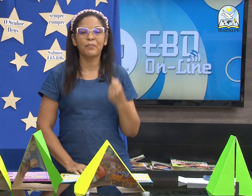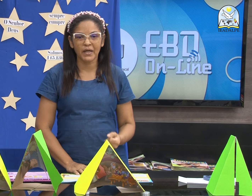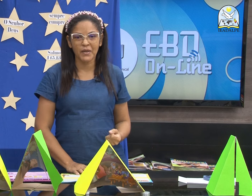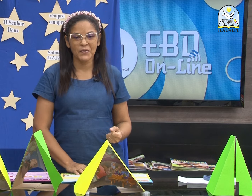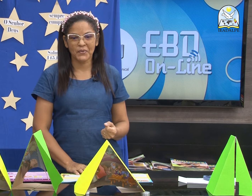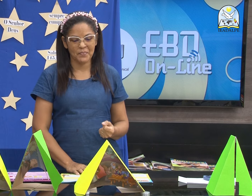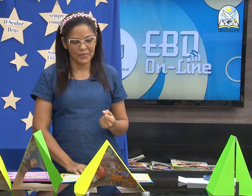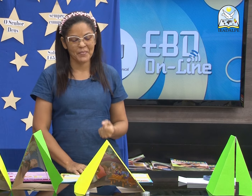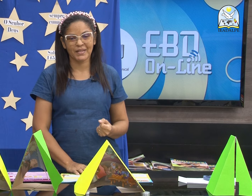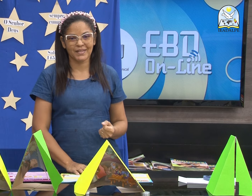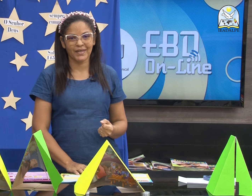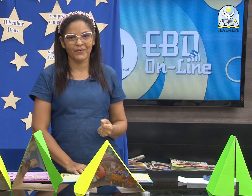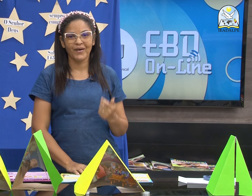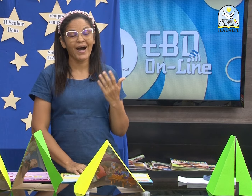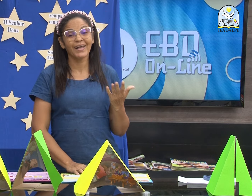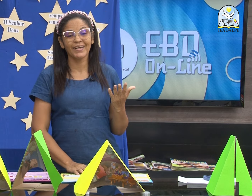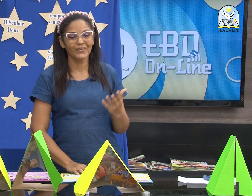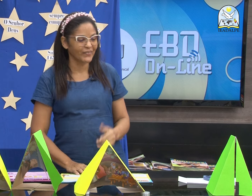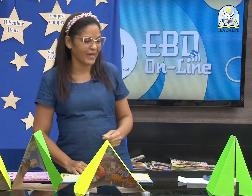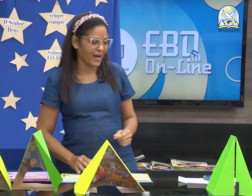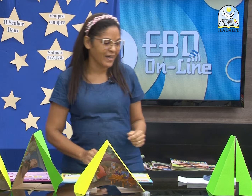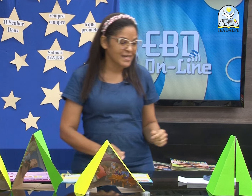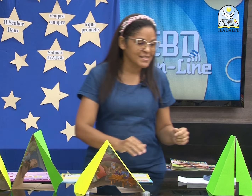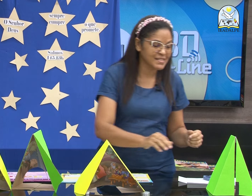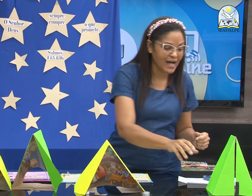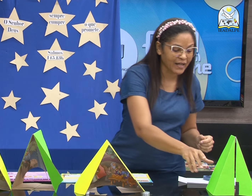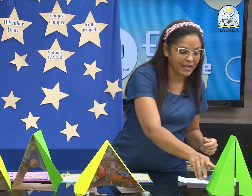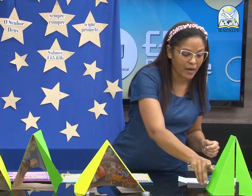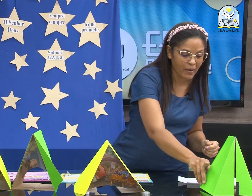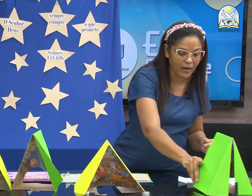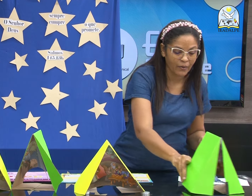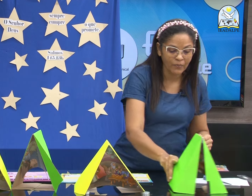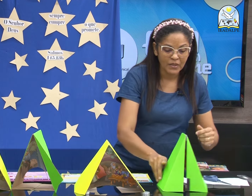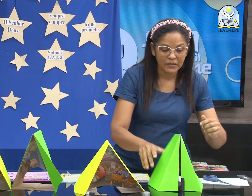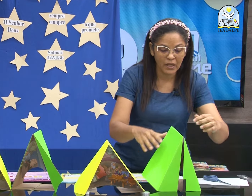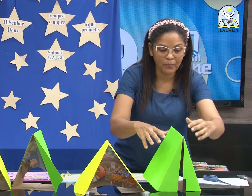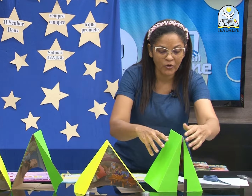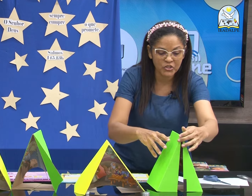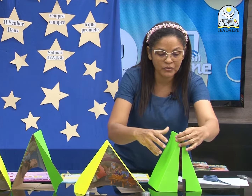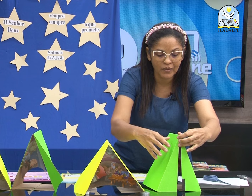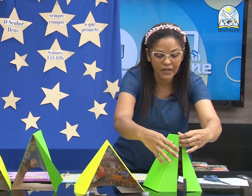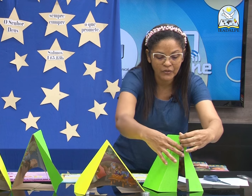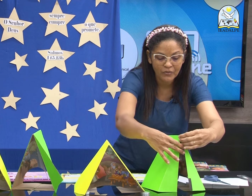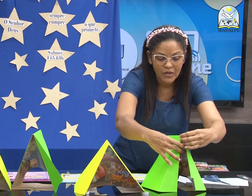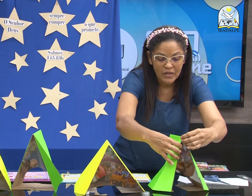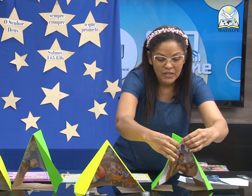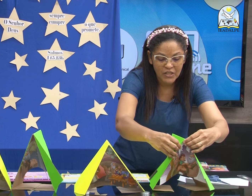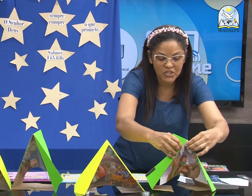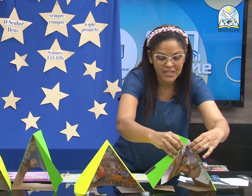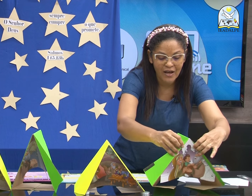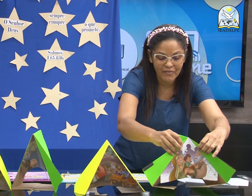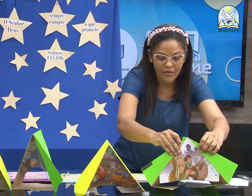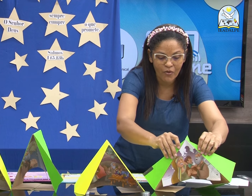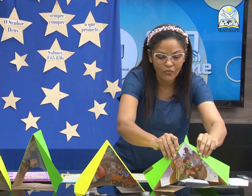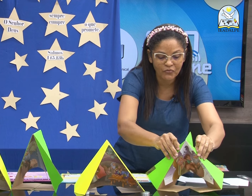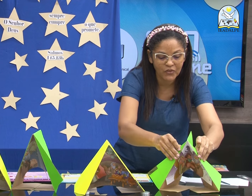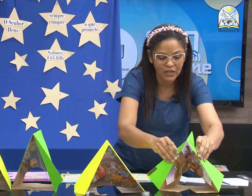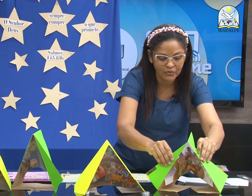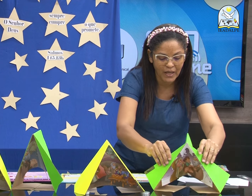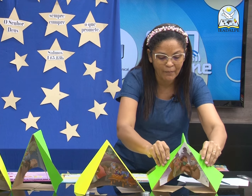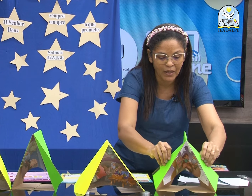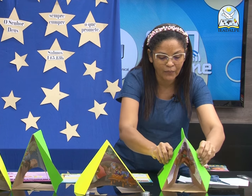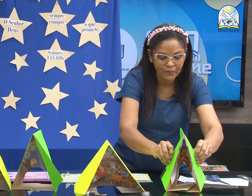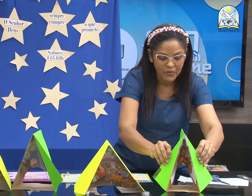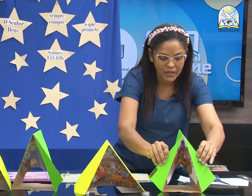cumpriu o que prometeu Aleluia Sara e Abraão depois de um ano estava com um